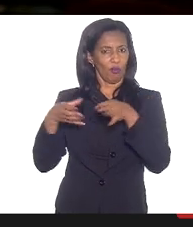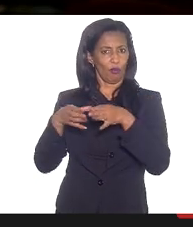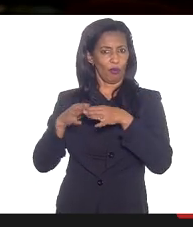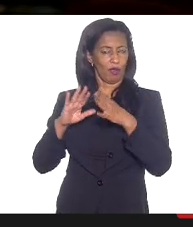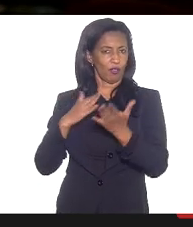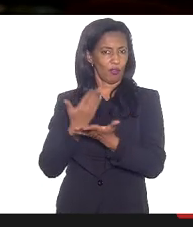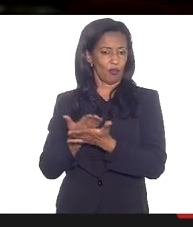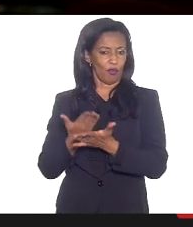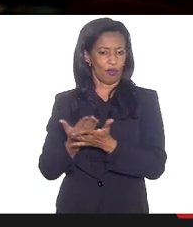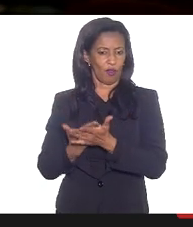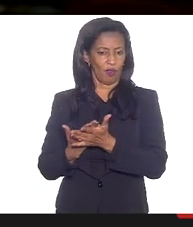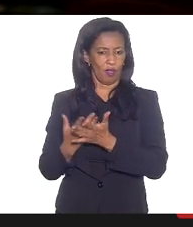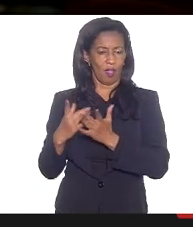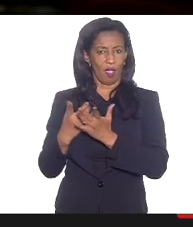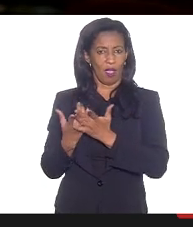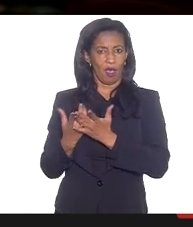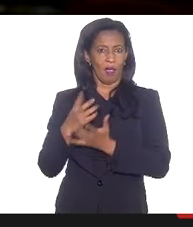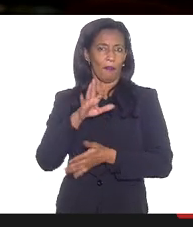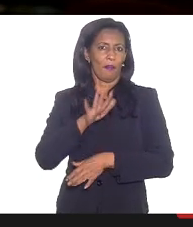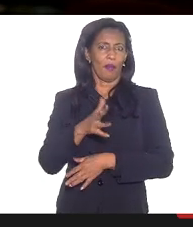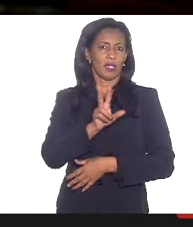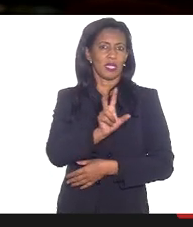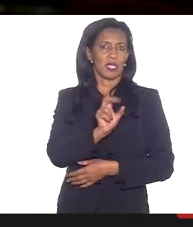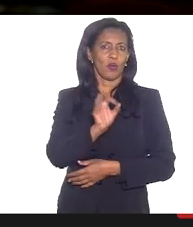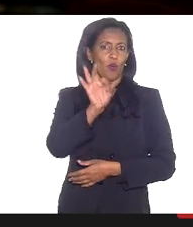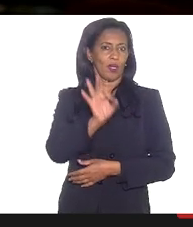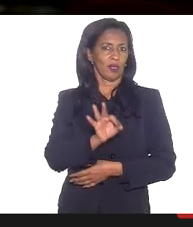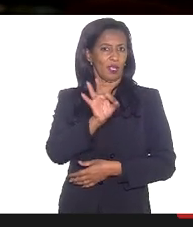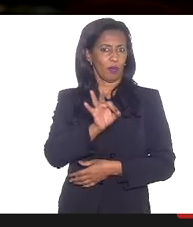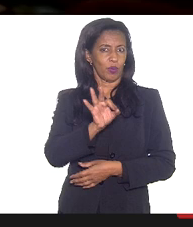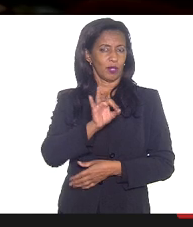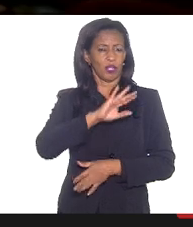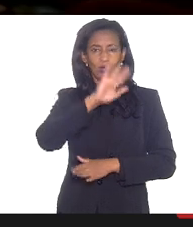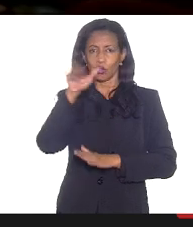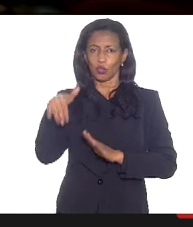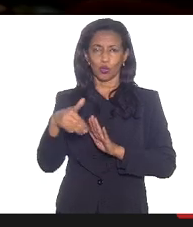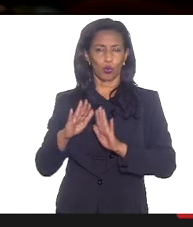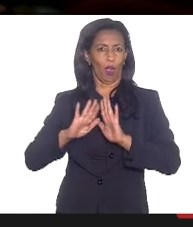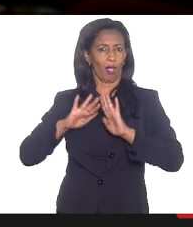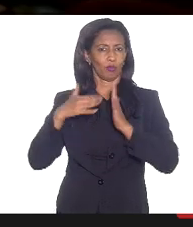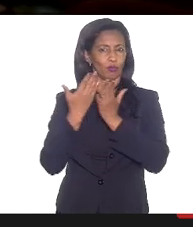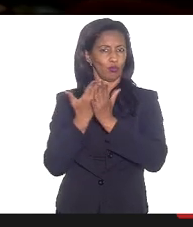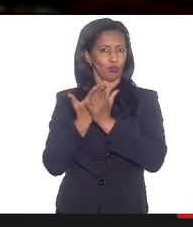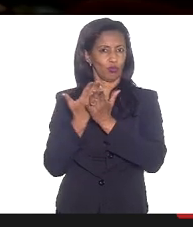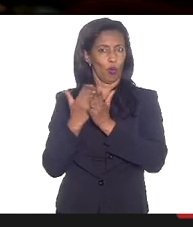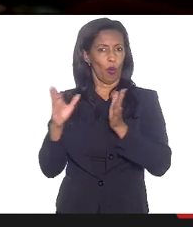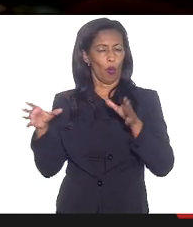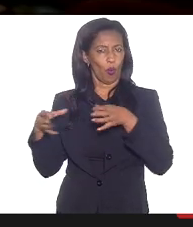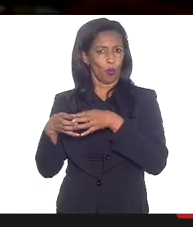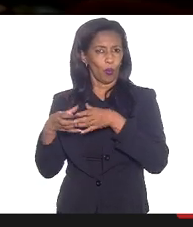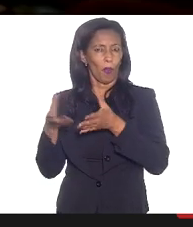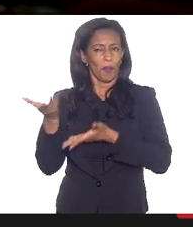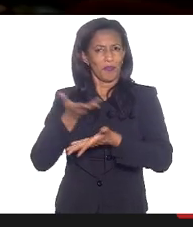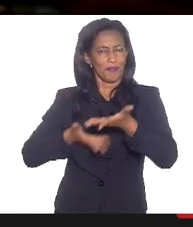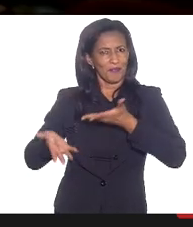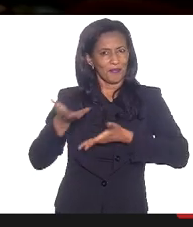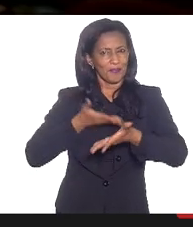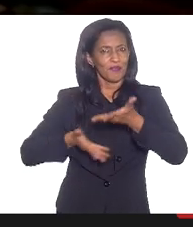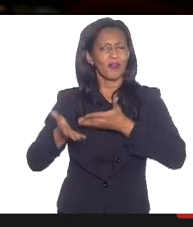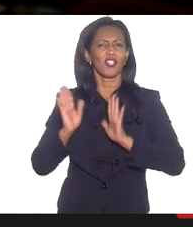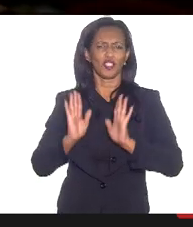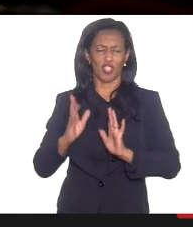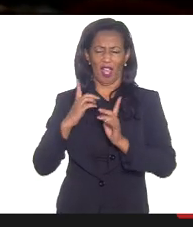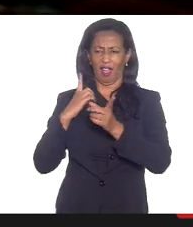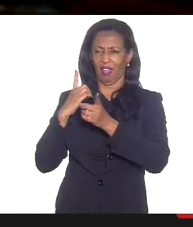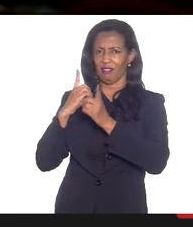escolar. Aproximadamente 50% de toda a comunidade escolar participou dos